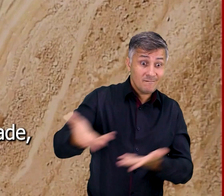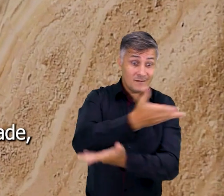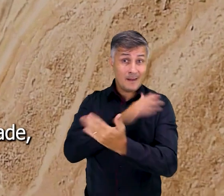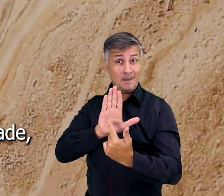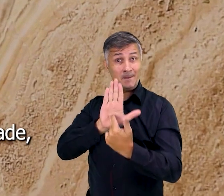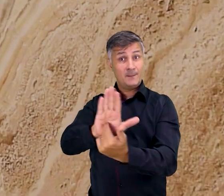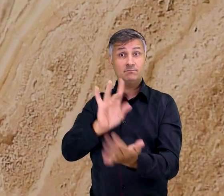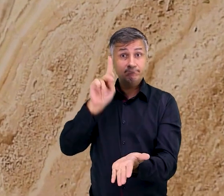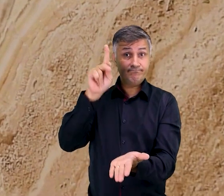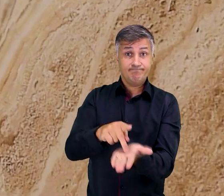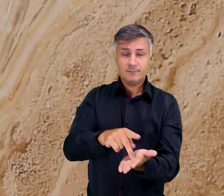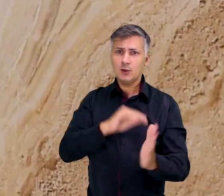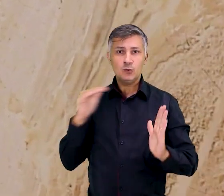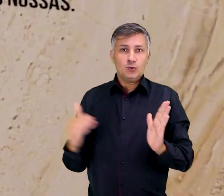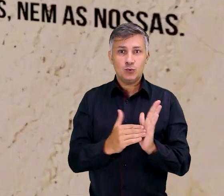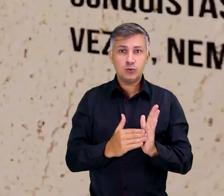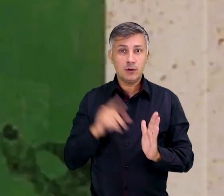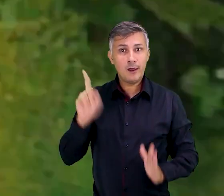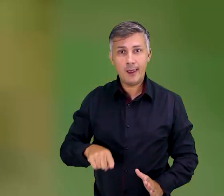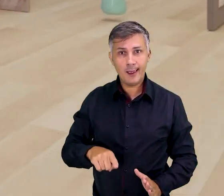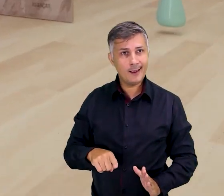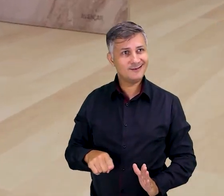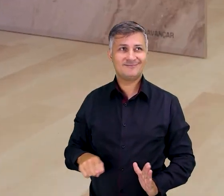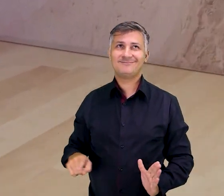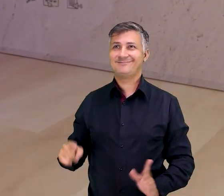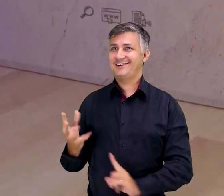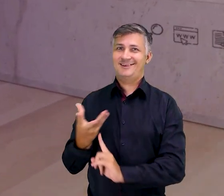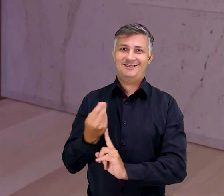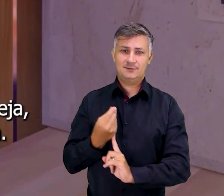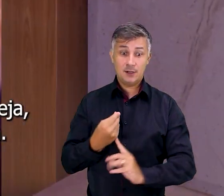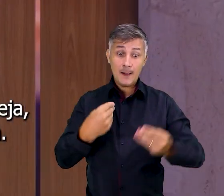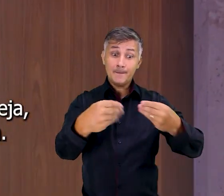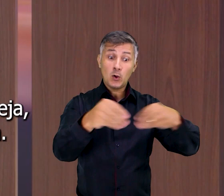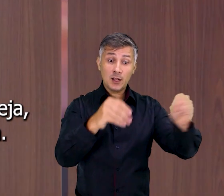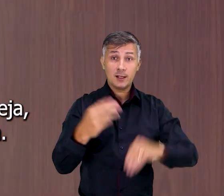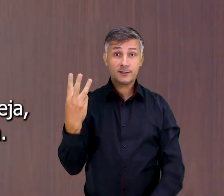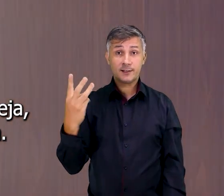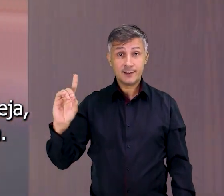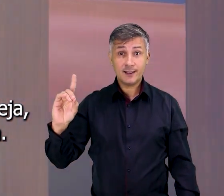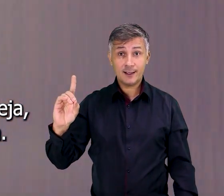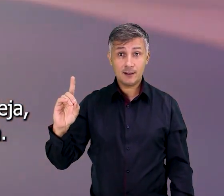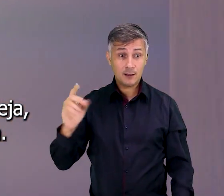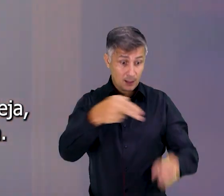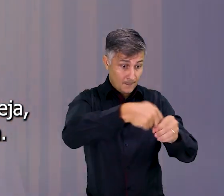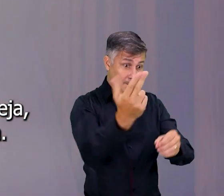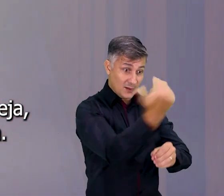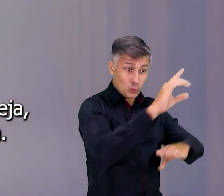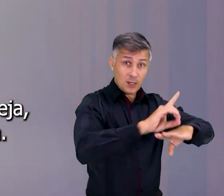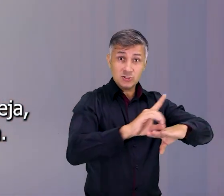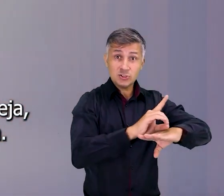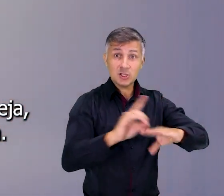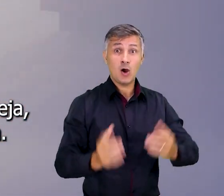da realidade, tudo que existe provém da produção artística. Em modelagem 3D, em pintura